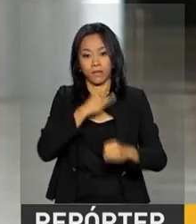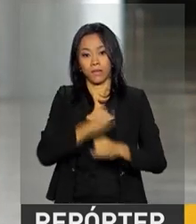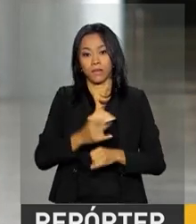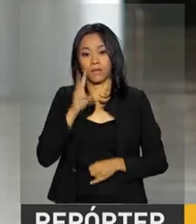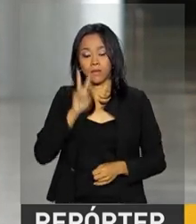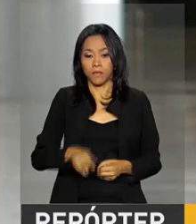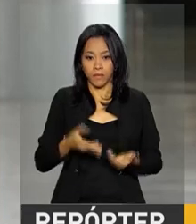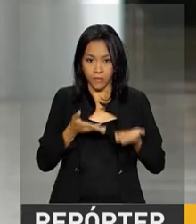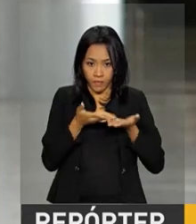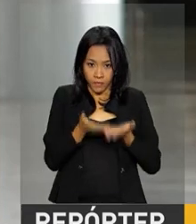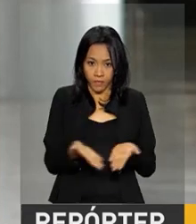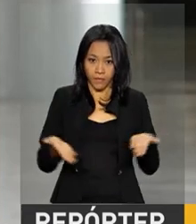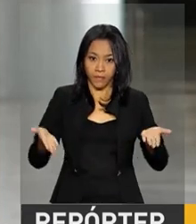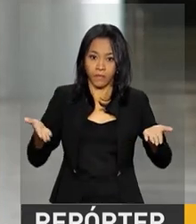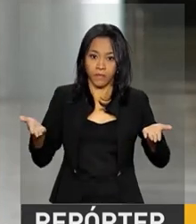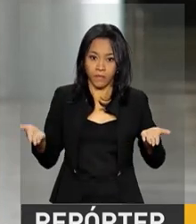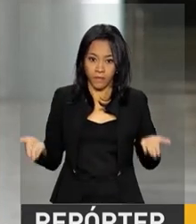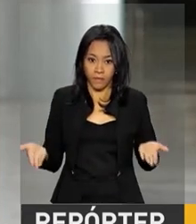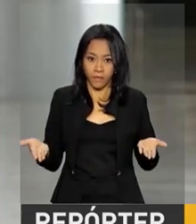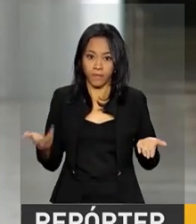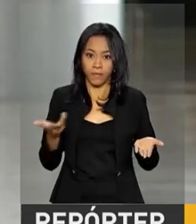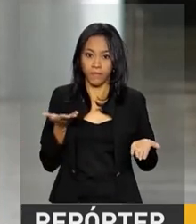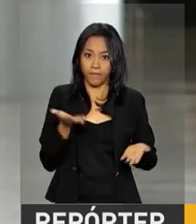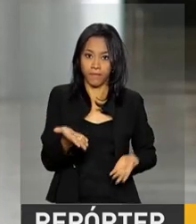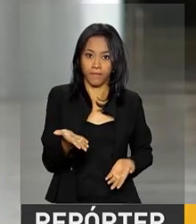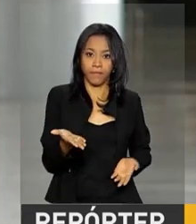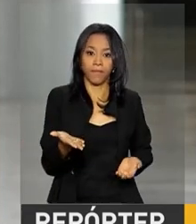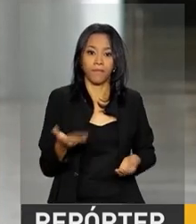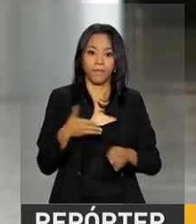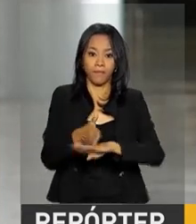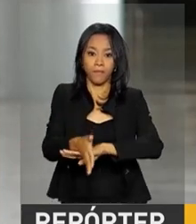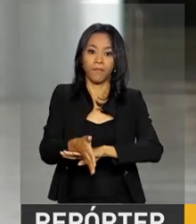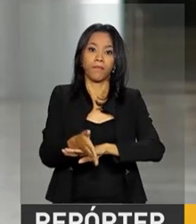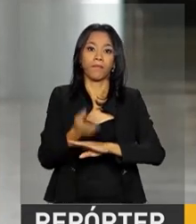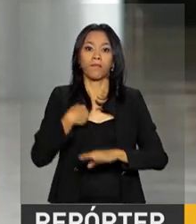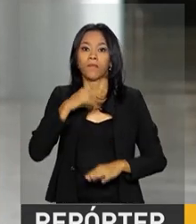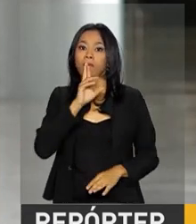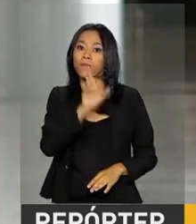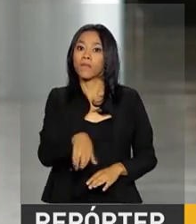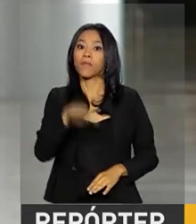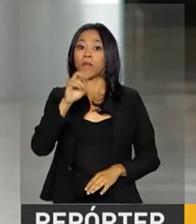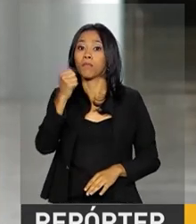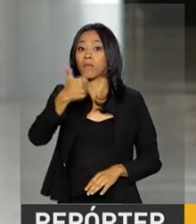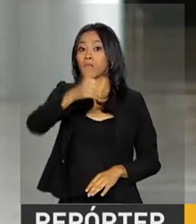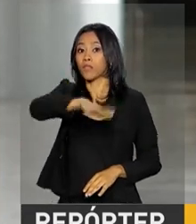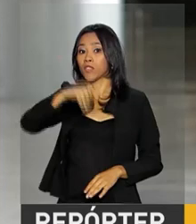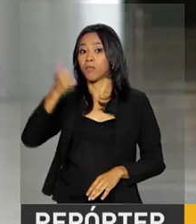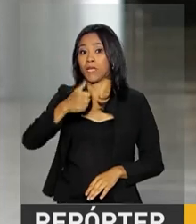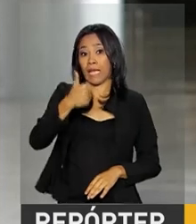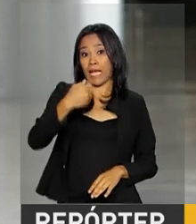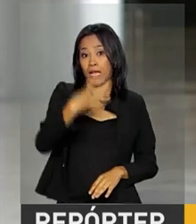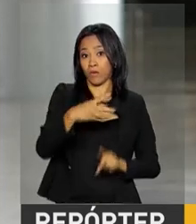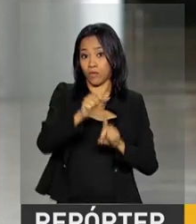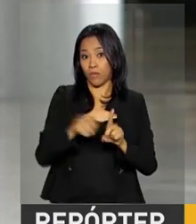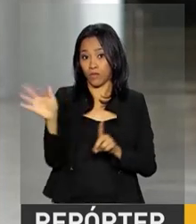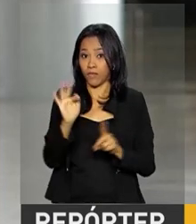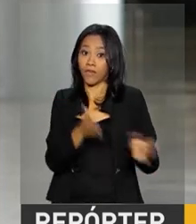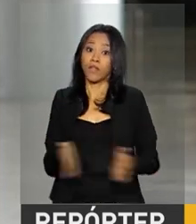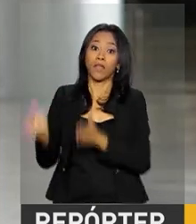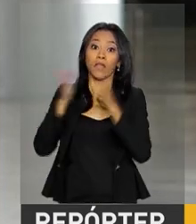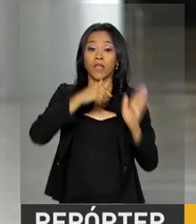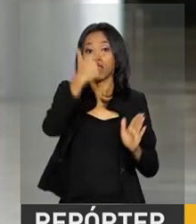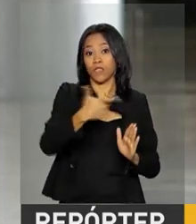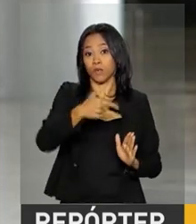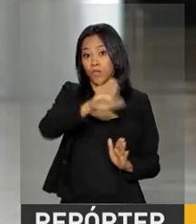em site prouni ponto mec.gov.br o resultado da primeira chamada será no dia 14 de fevereiro já o resultado da segunda chamada